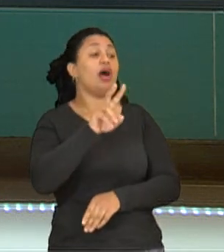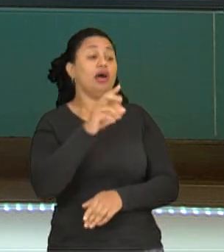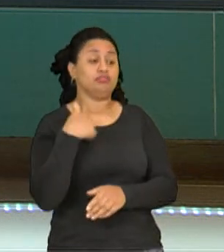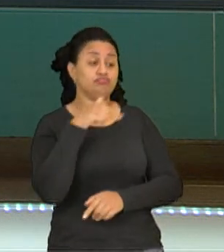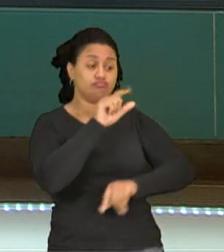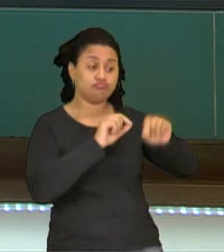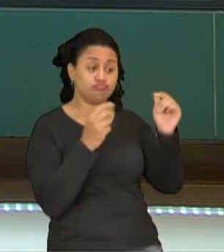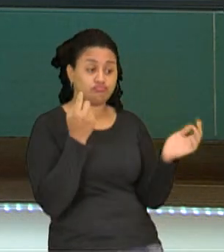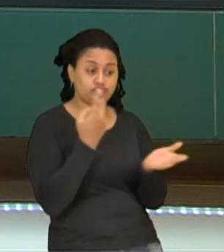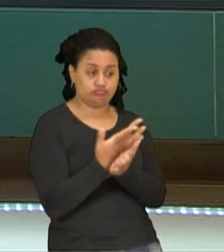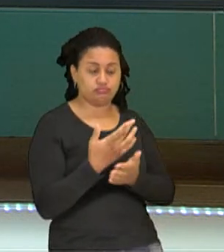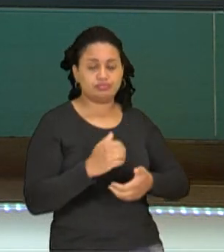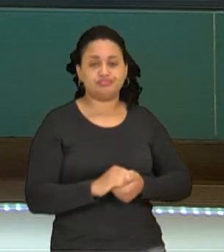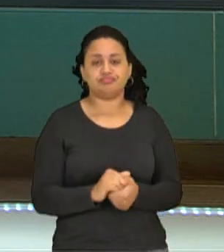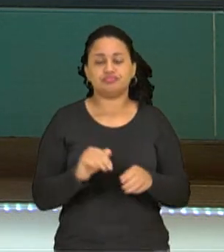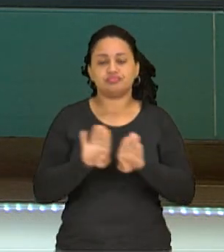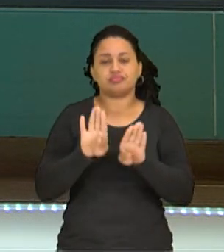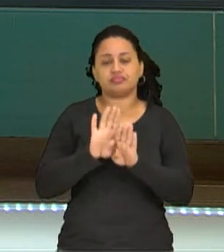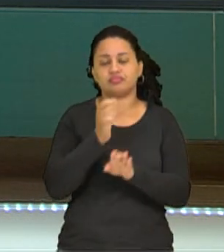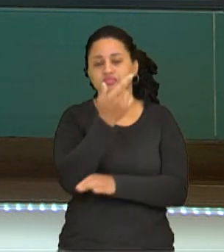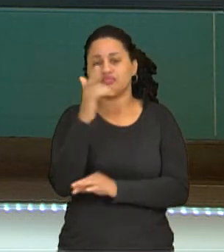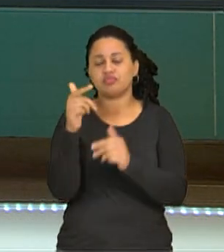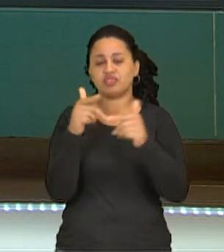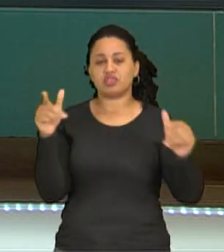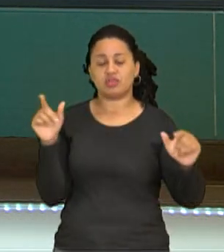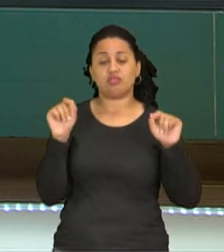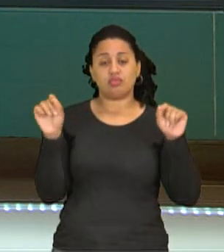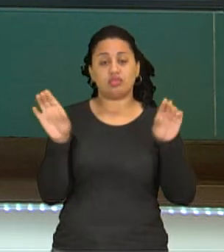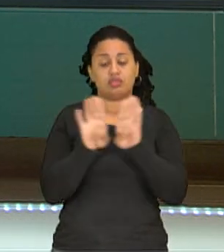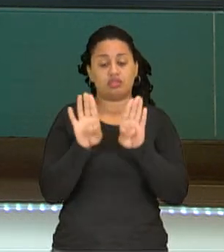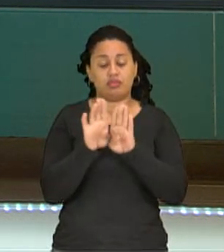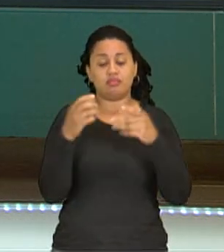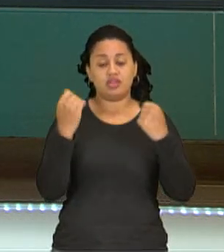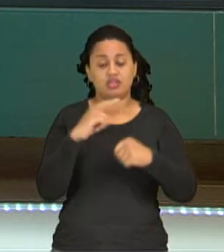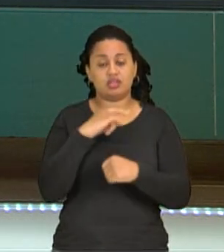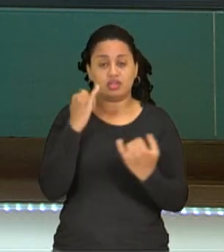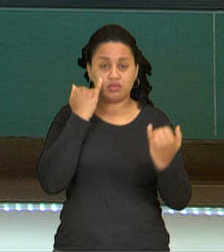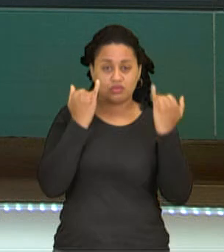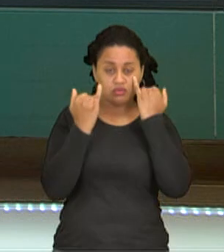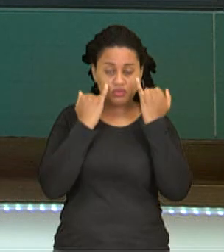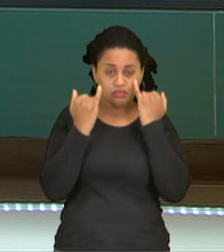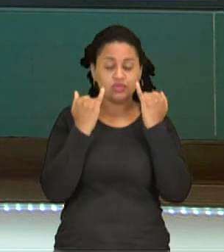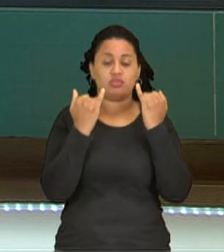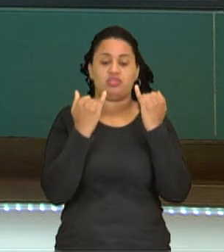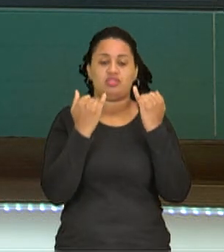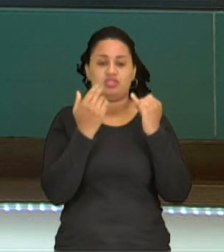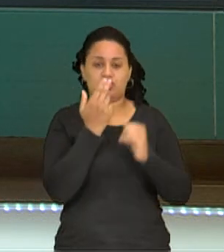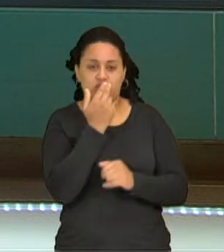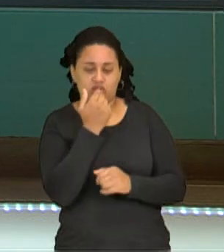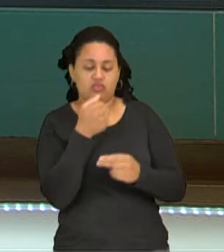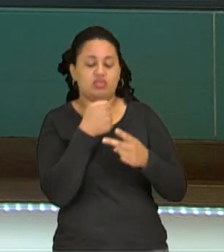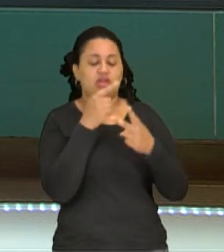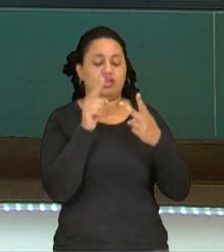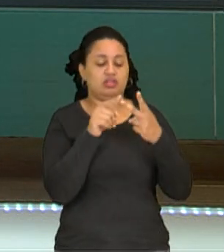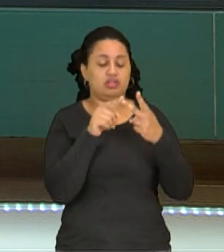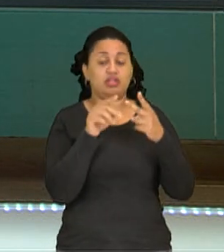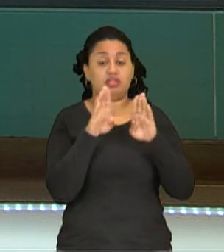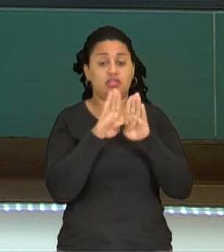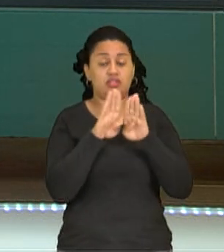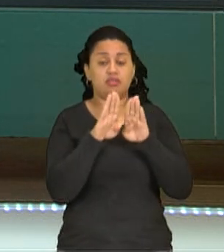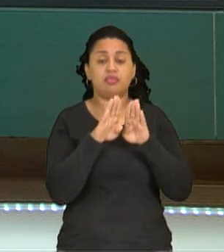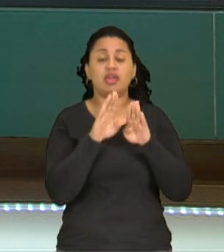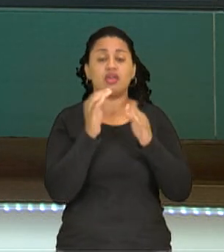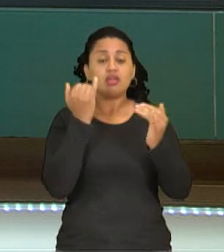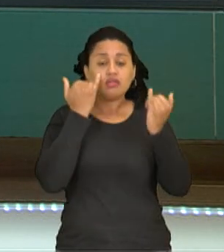comprar. E também tem o outro aspecto que ele precisa dar as informações tanto nutricionais quanto as informações também